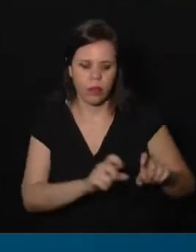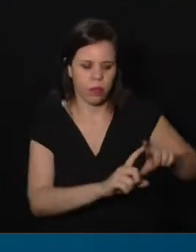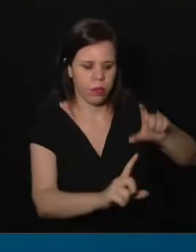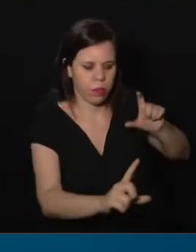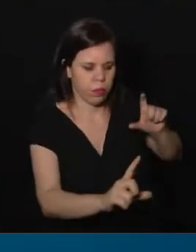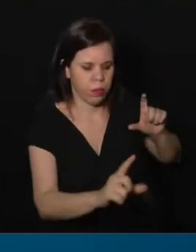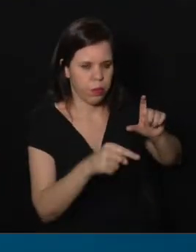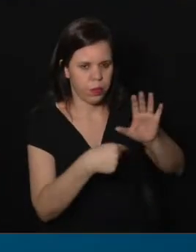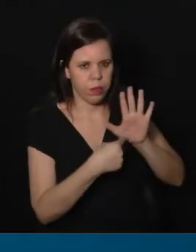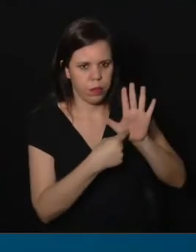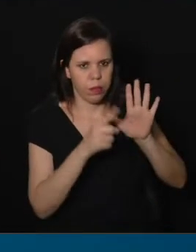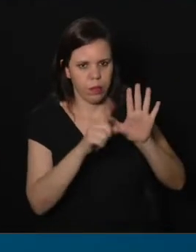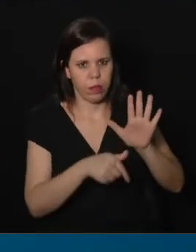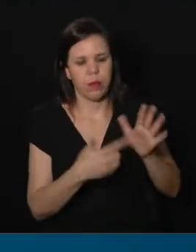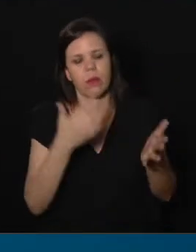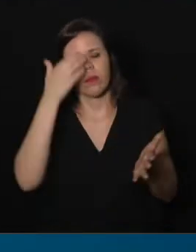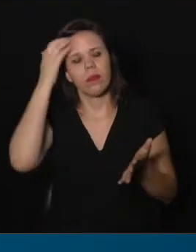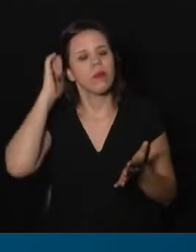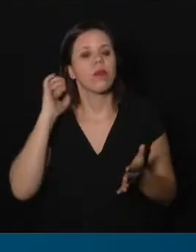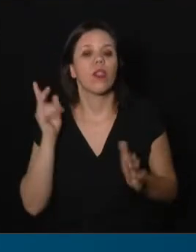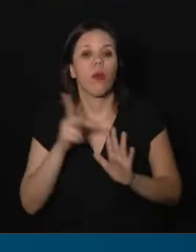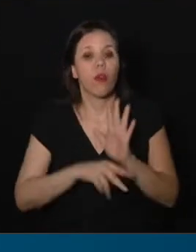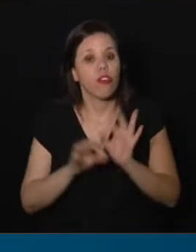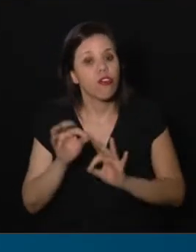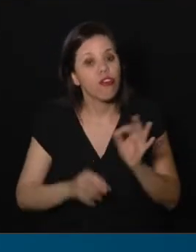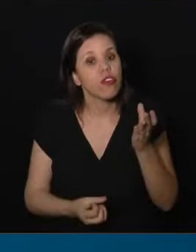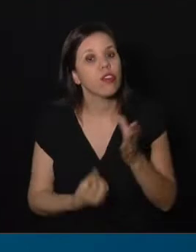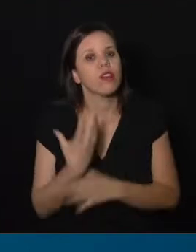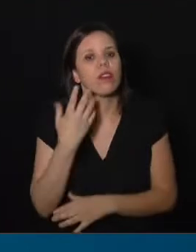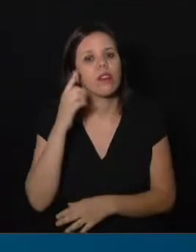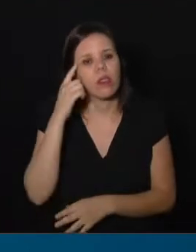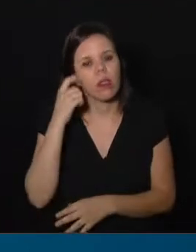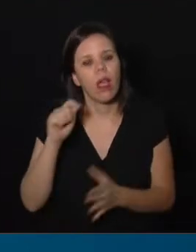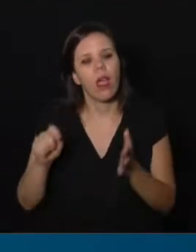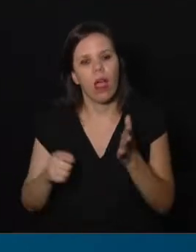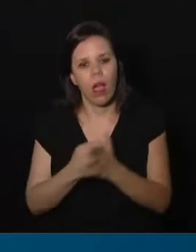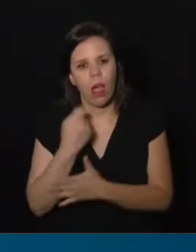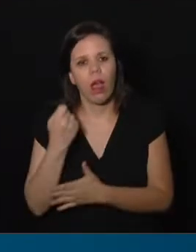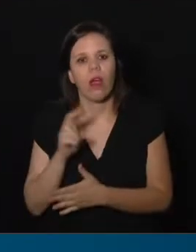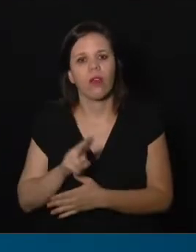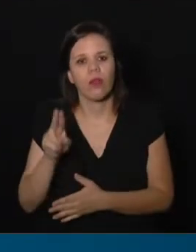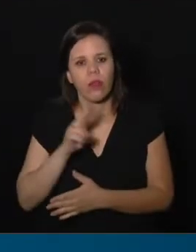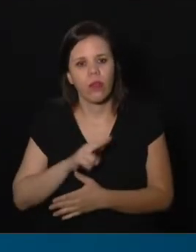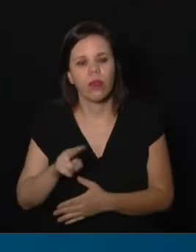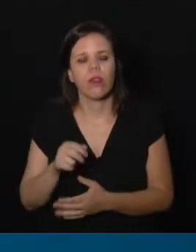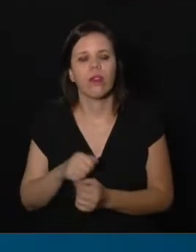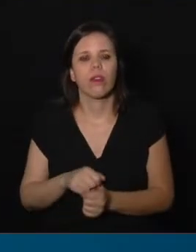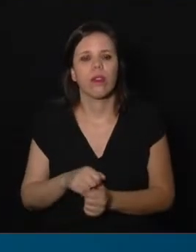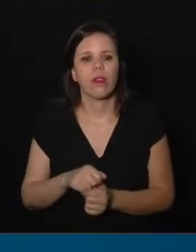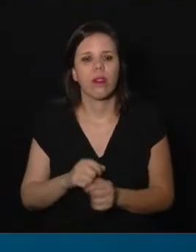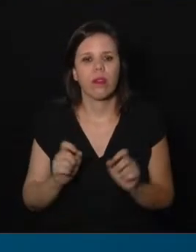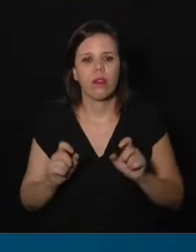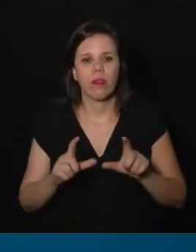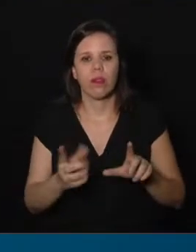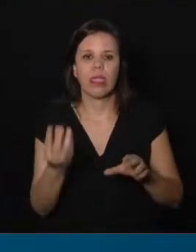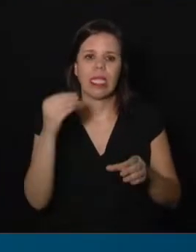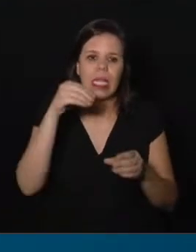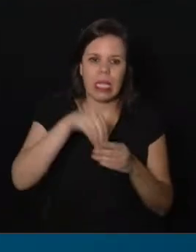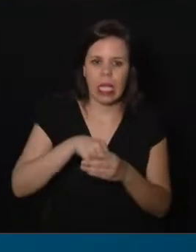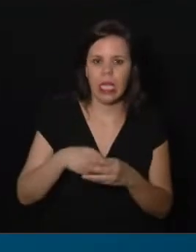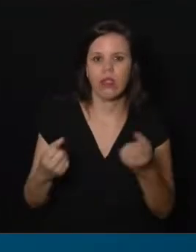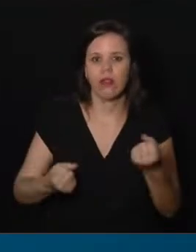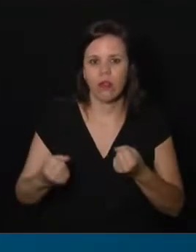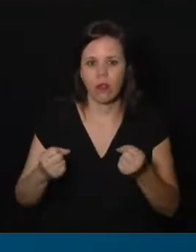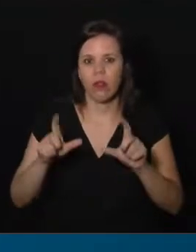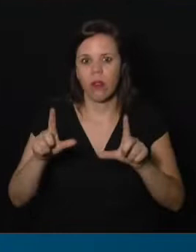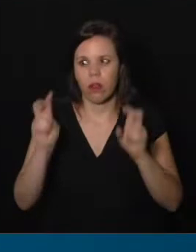para a identificação dos veículos. O projeto cria a autorização de operação, que deve ser afixada no interior do veículo e em